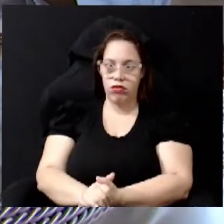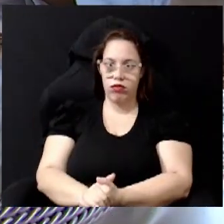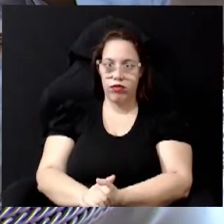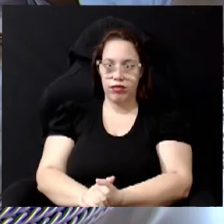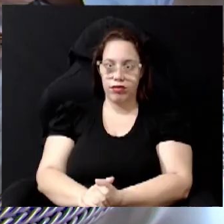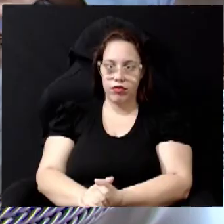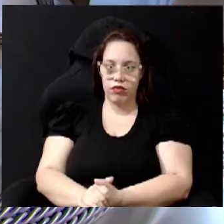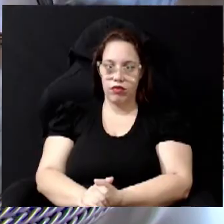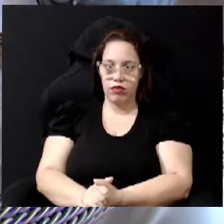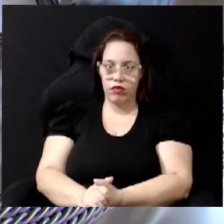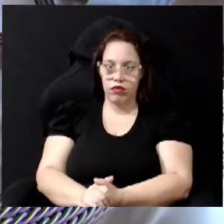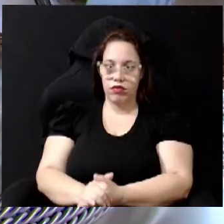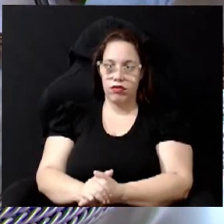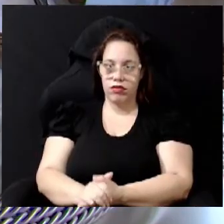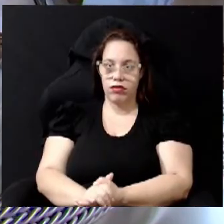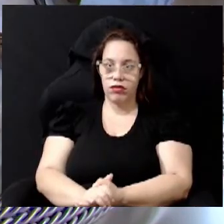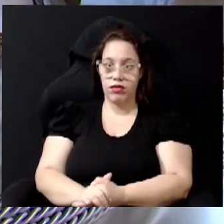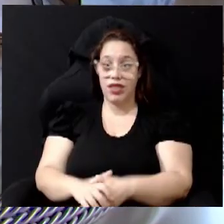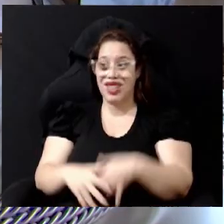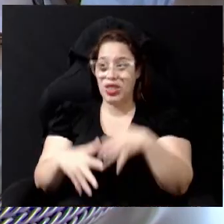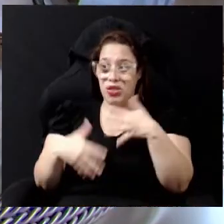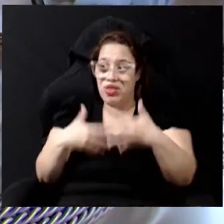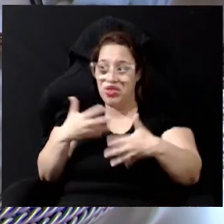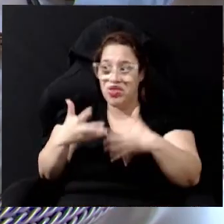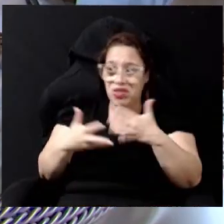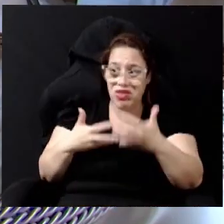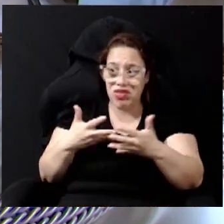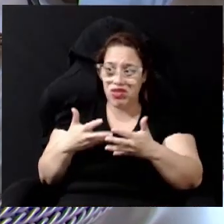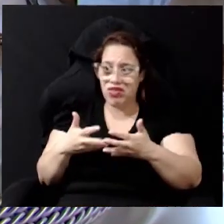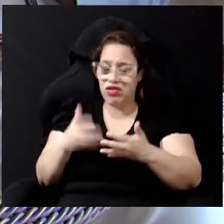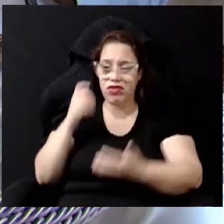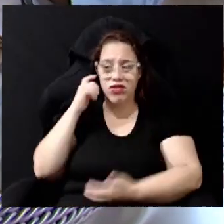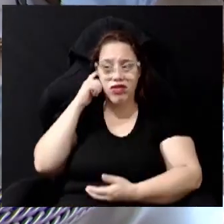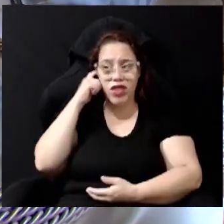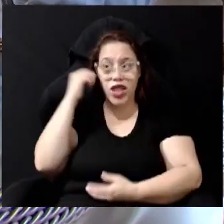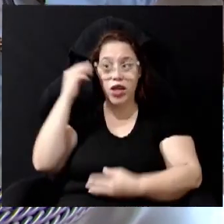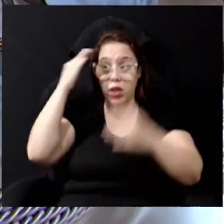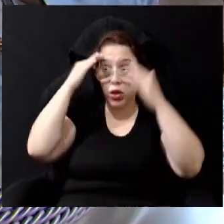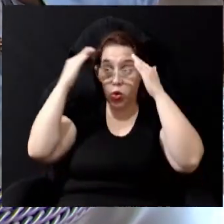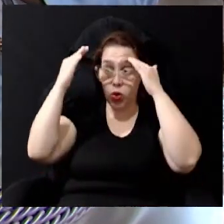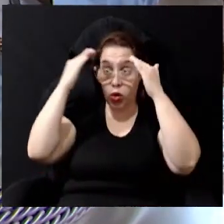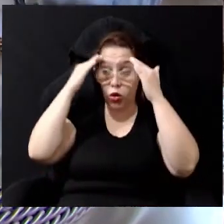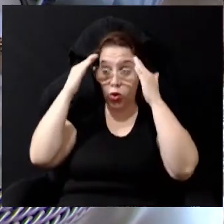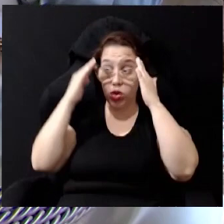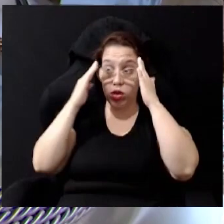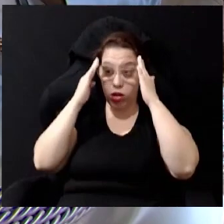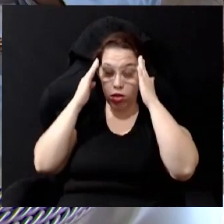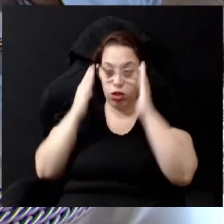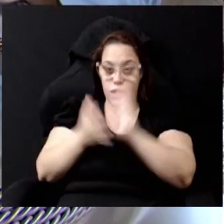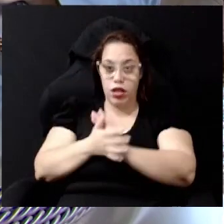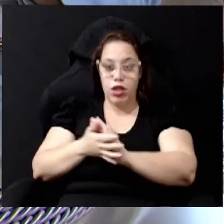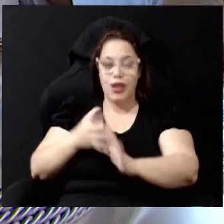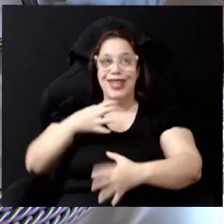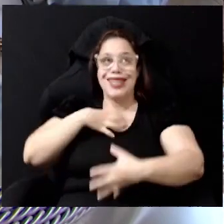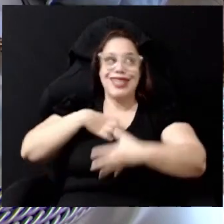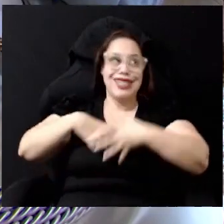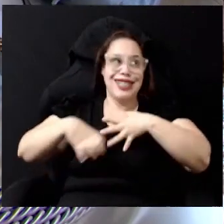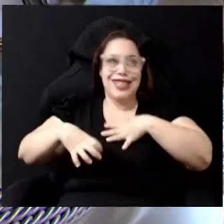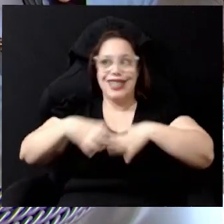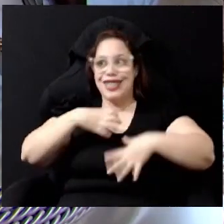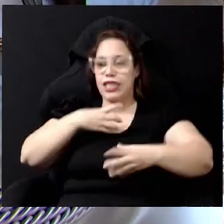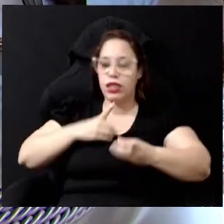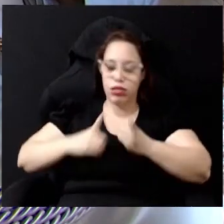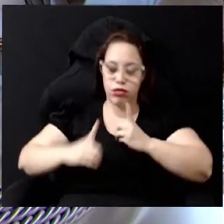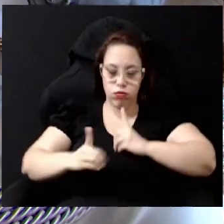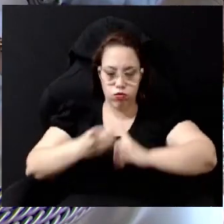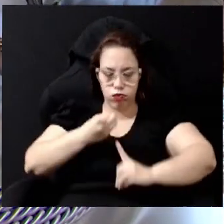consumo impulsivo até por uma questão psicológica, que a pessoa está com ansiedade, está com depressão, tem as